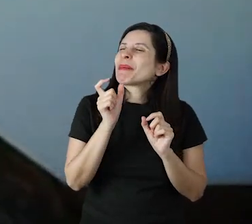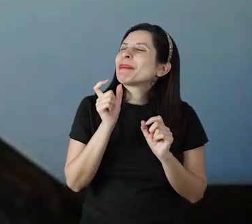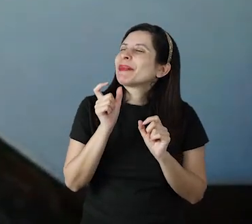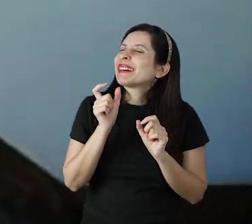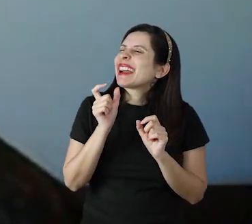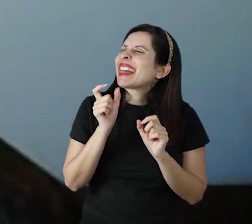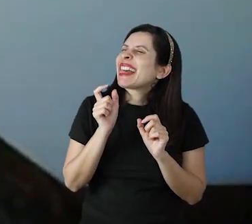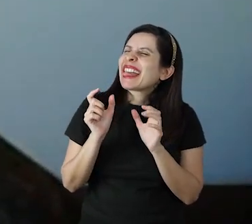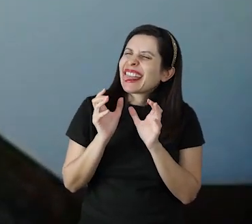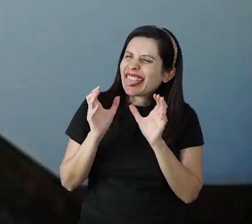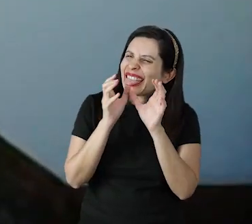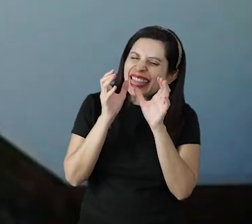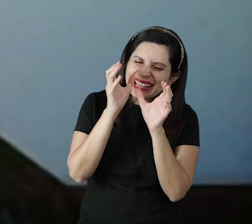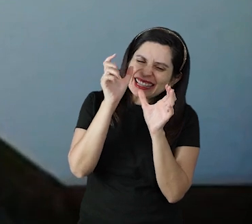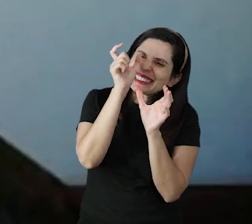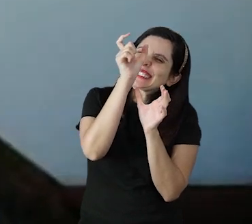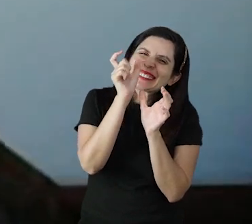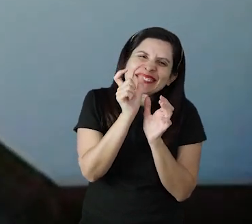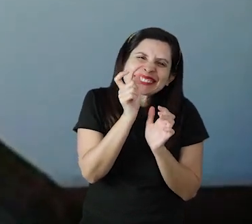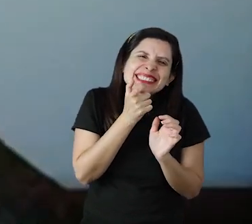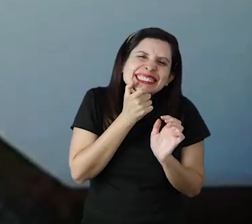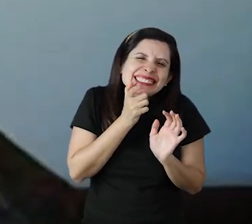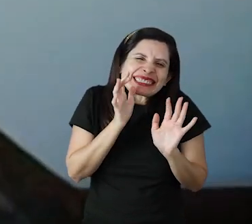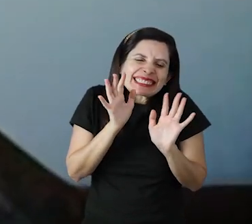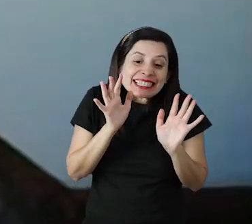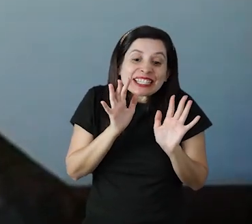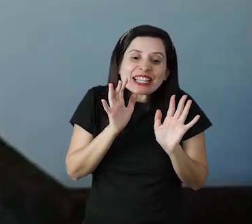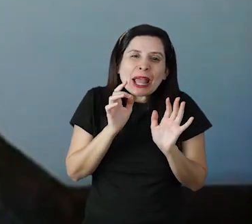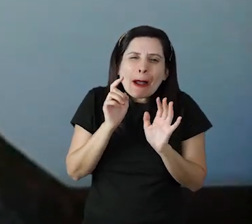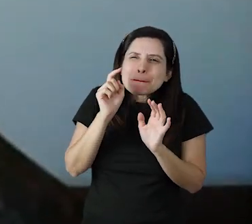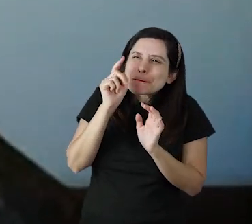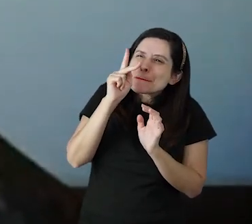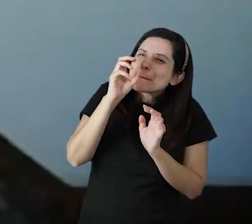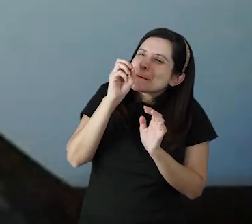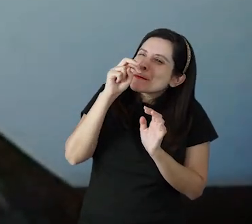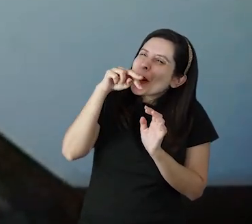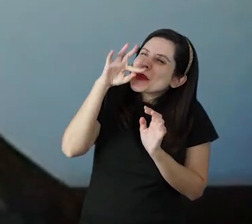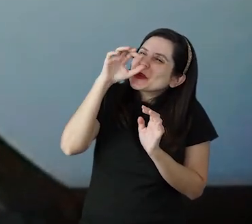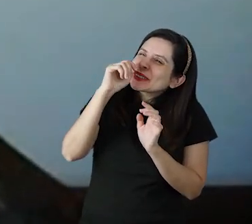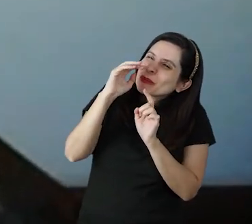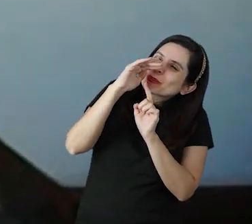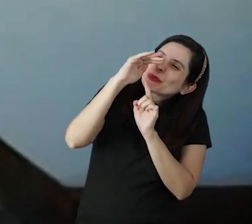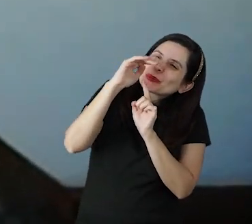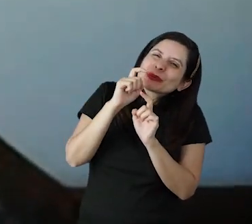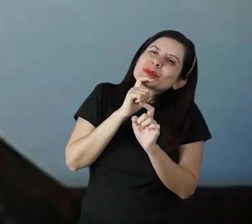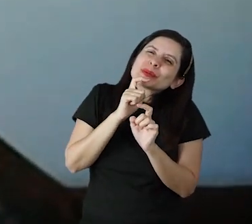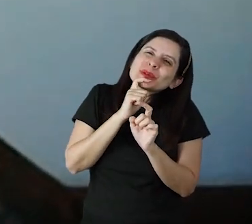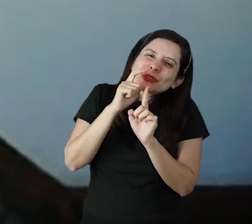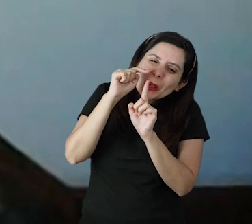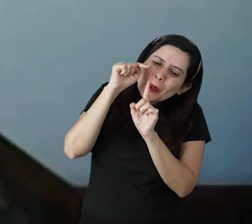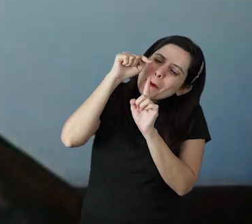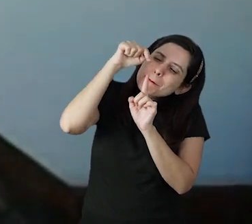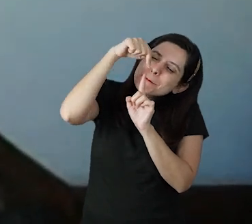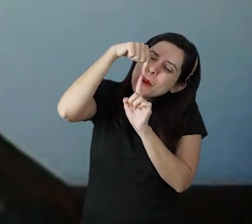palavra, iceberg, é isso, iceberg. A ponta do iceberg, né. Então, o que que a gente está vendo ali? A ponta,